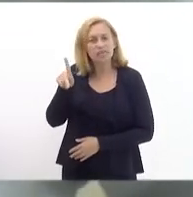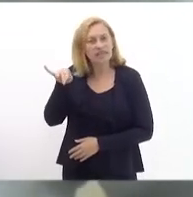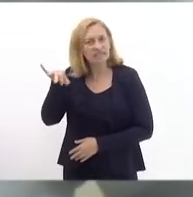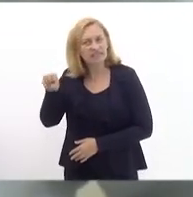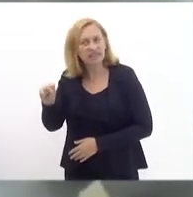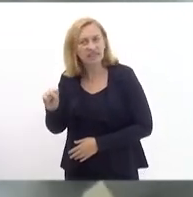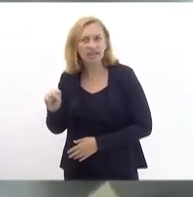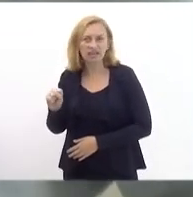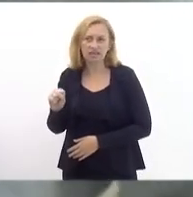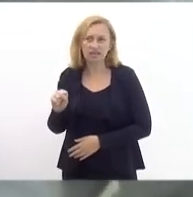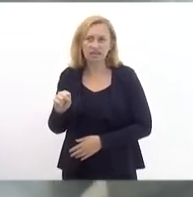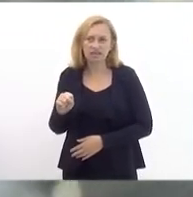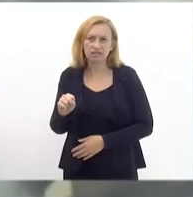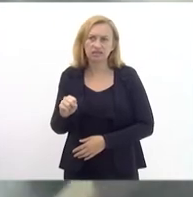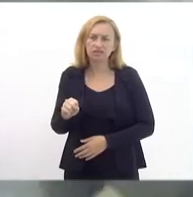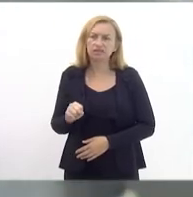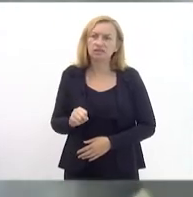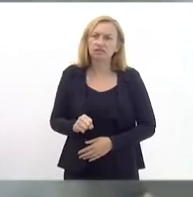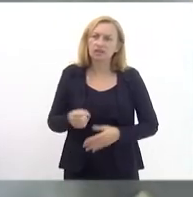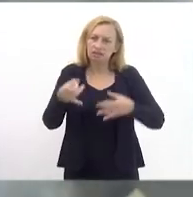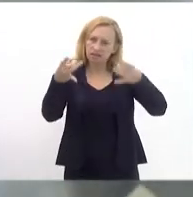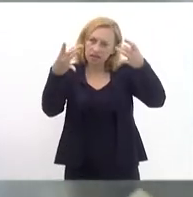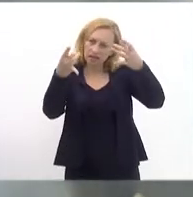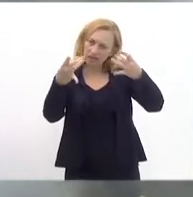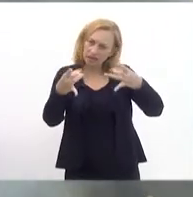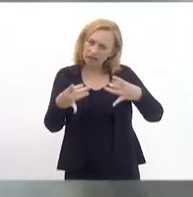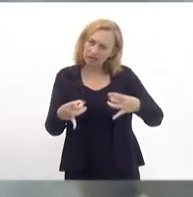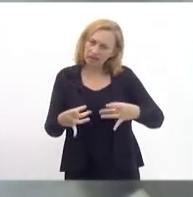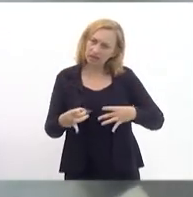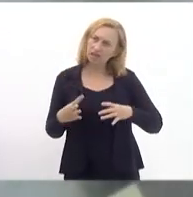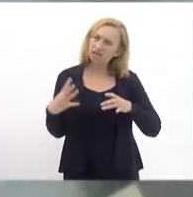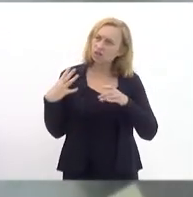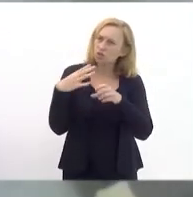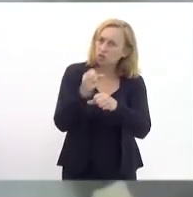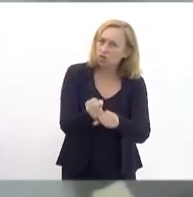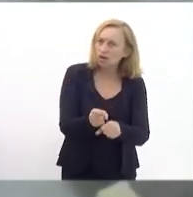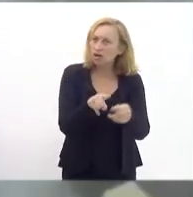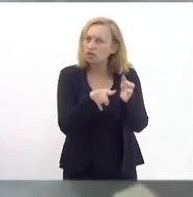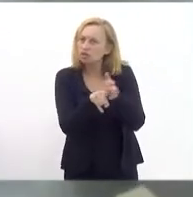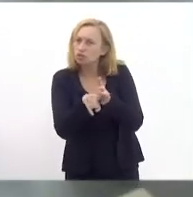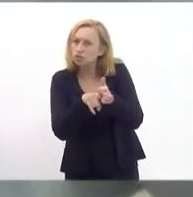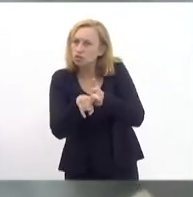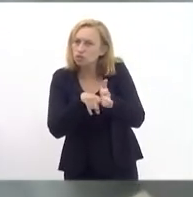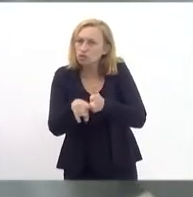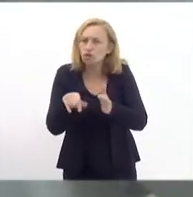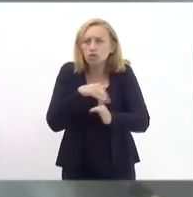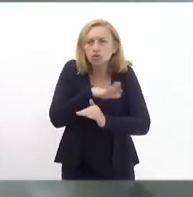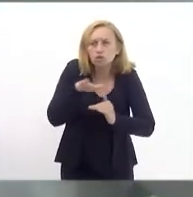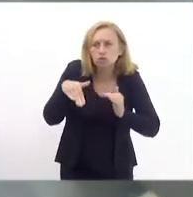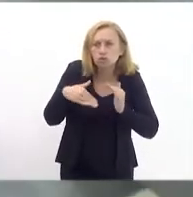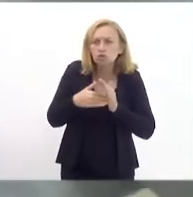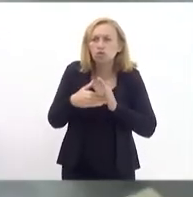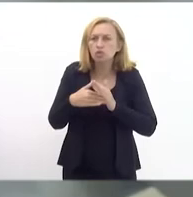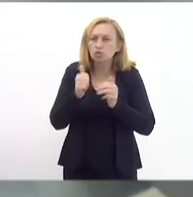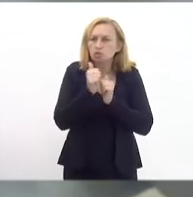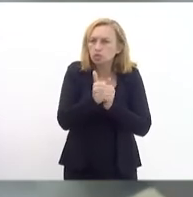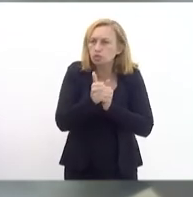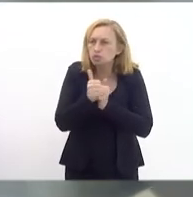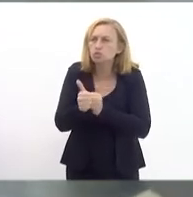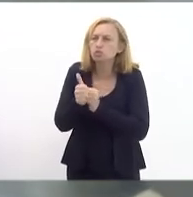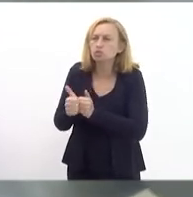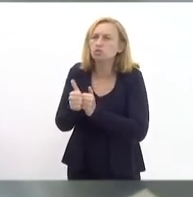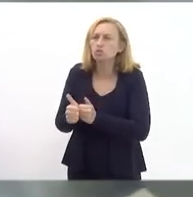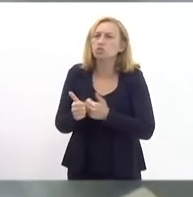planilha sai para a AGTRANSP calcular, verificar em todos os atores avaliaram,